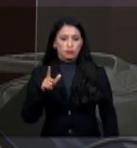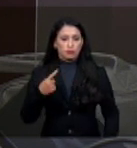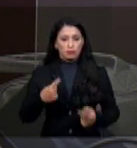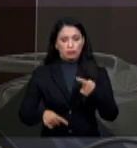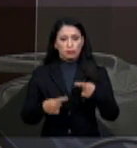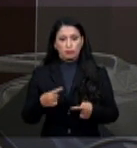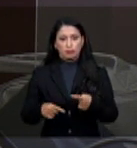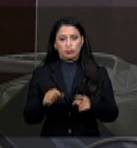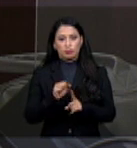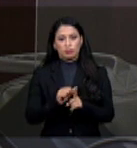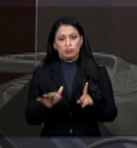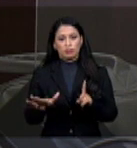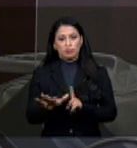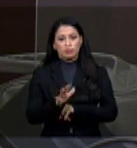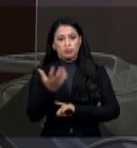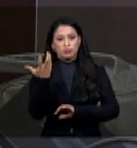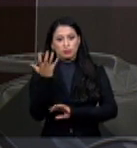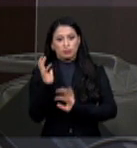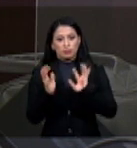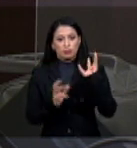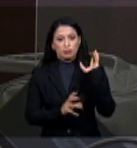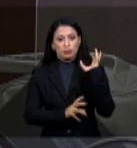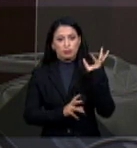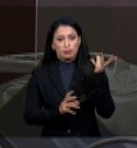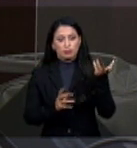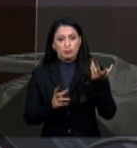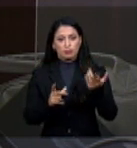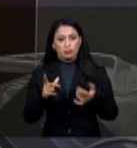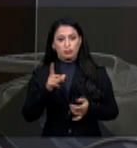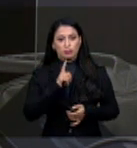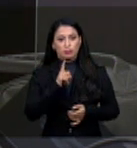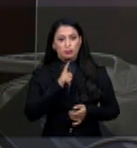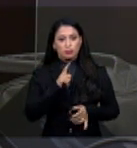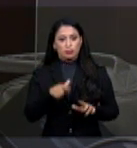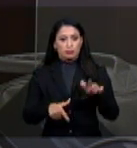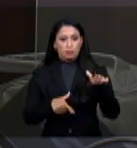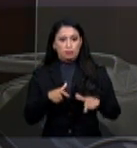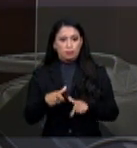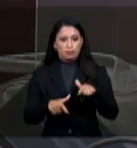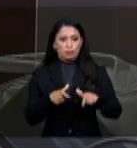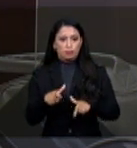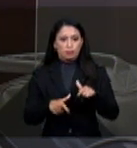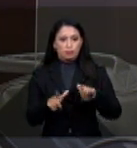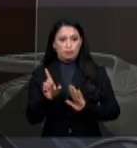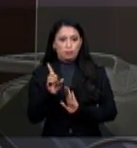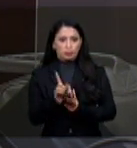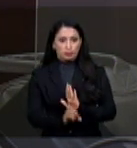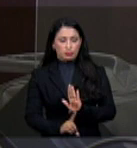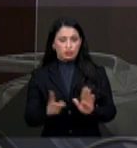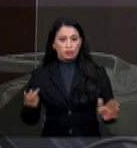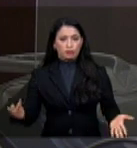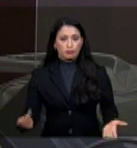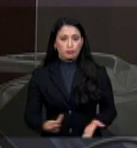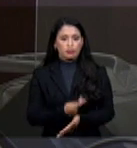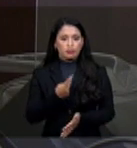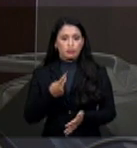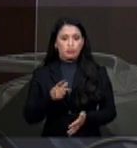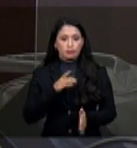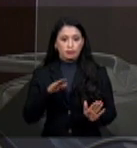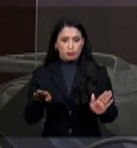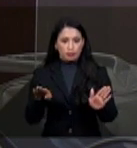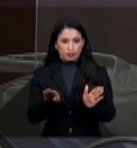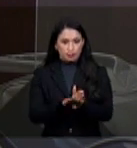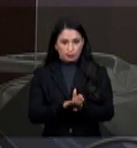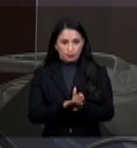ambientais, principalmente. E aqueles que deveriam trabalhar para que esses direitos realmente acontecessem, chegassem lá na